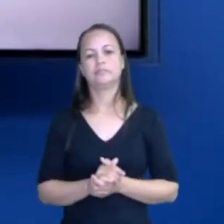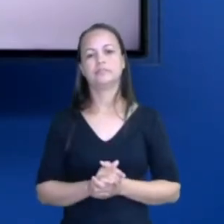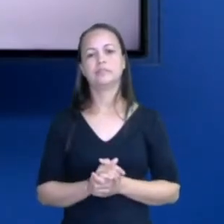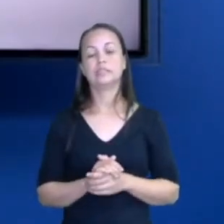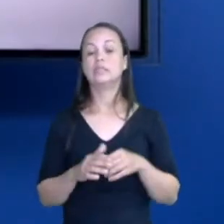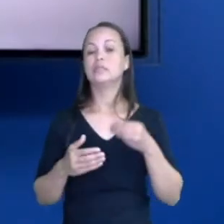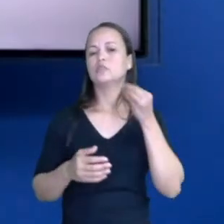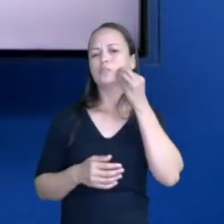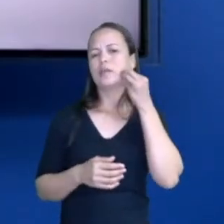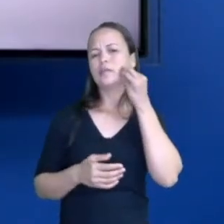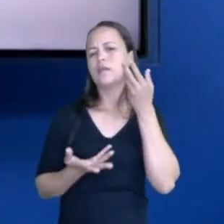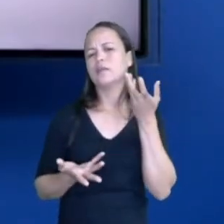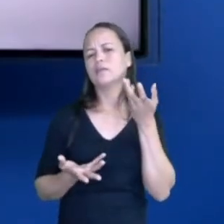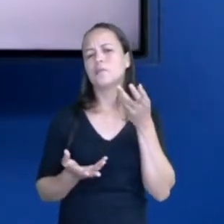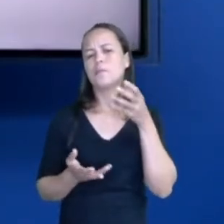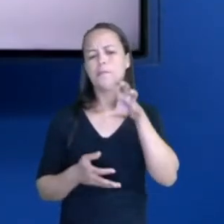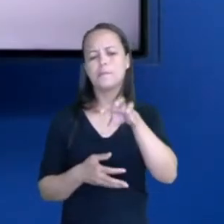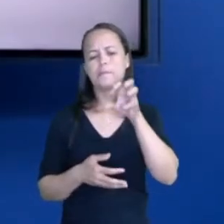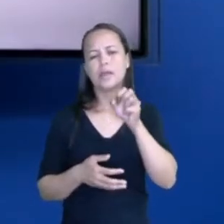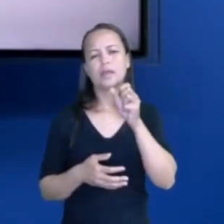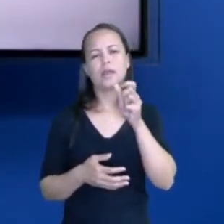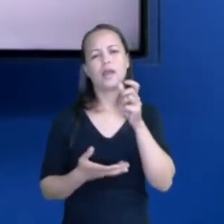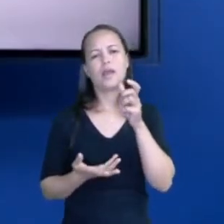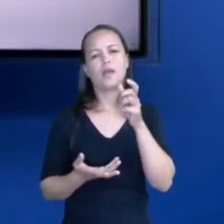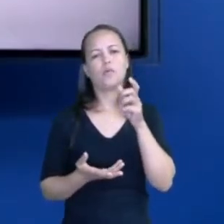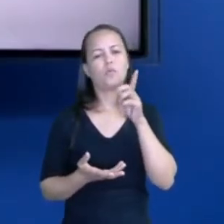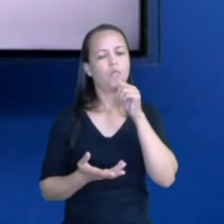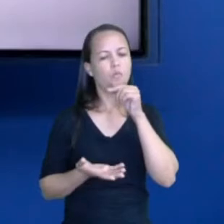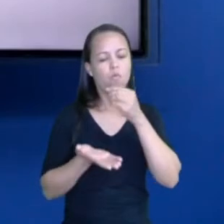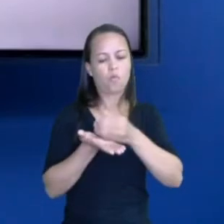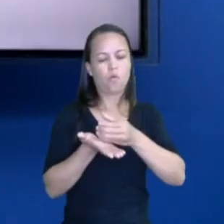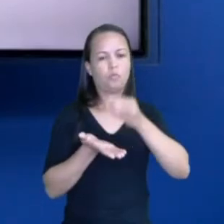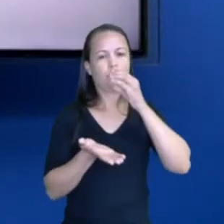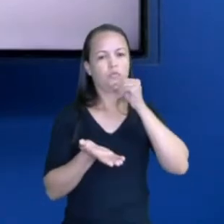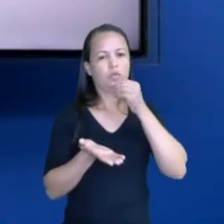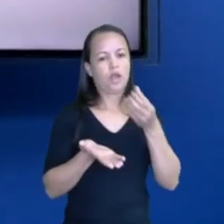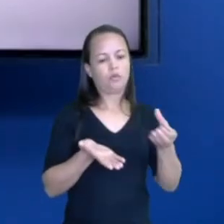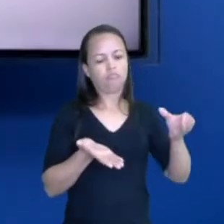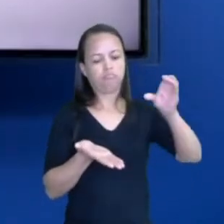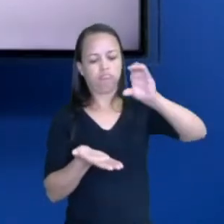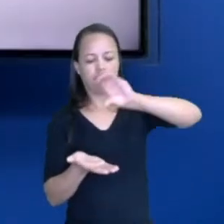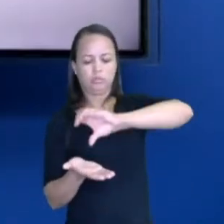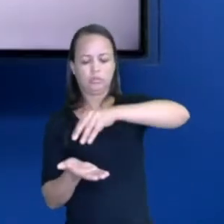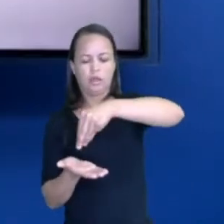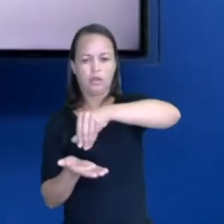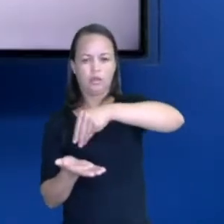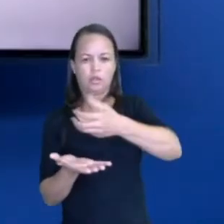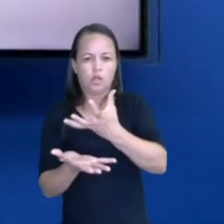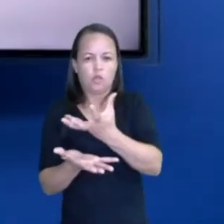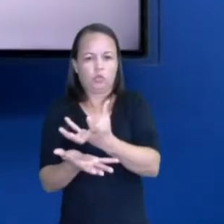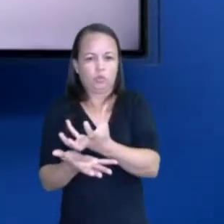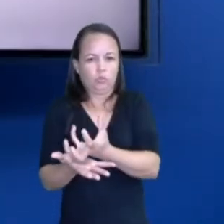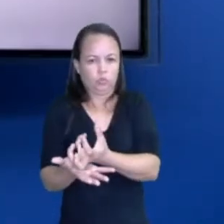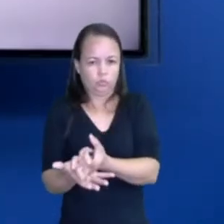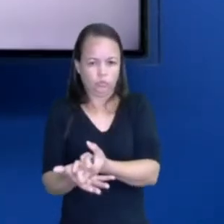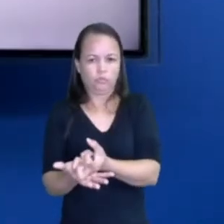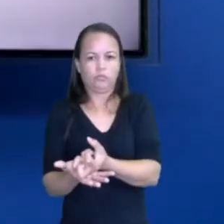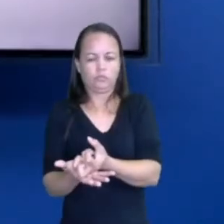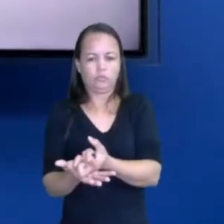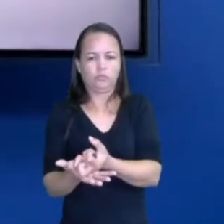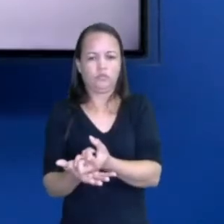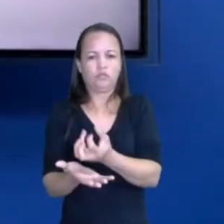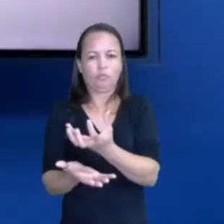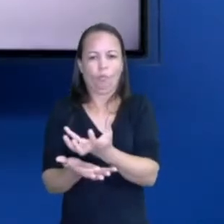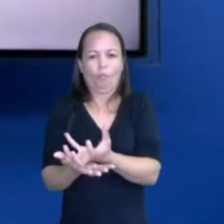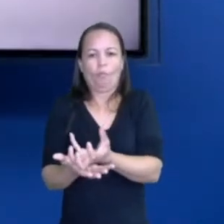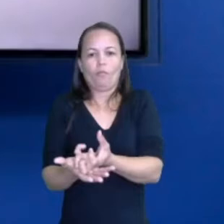né? Experimente pegar um copinho de água numa terra bem seca, derrame. A terra vai o quê? Sugar. Vai puxar